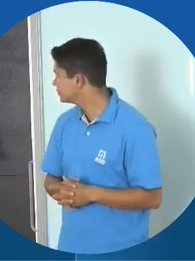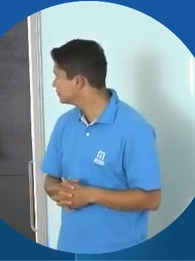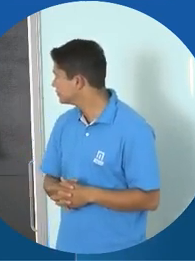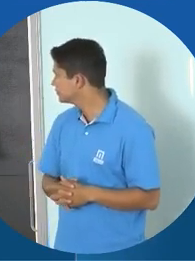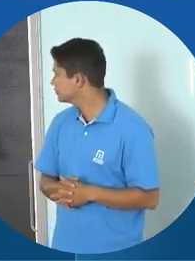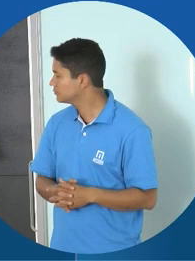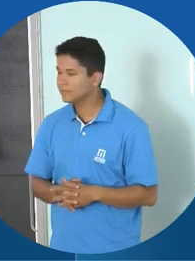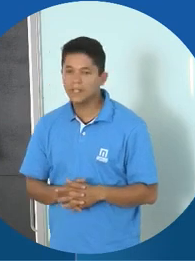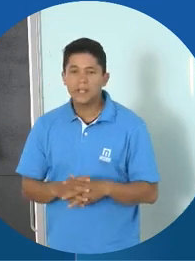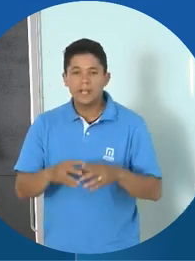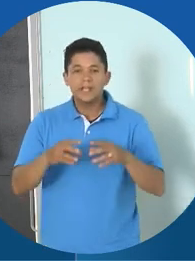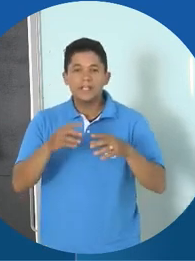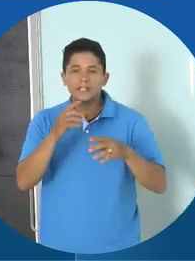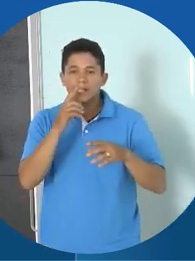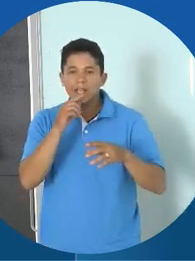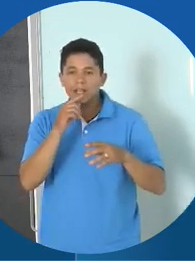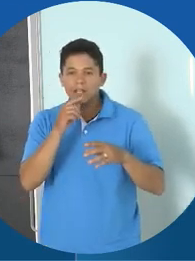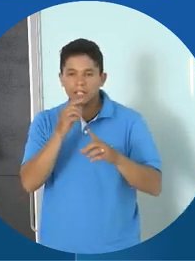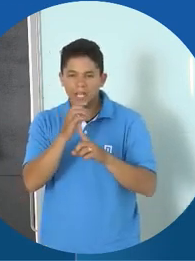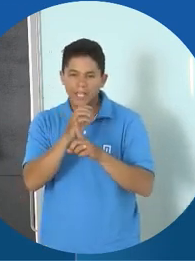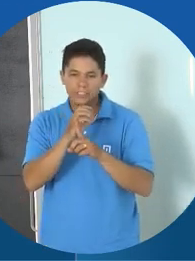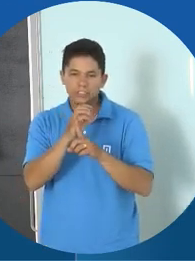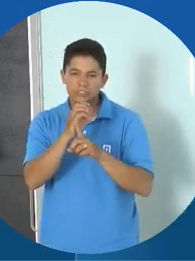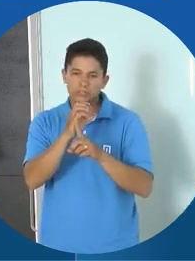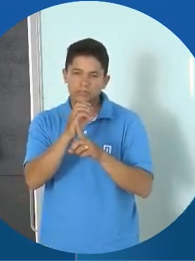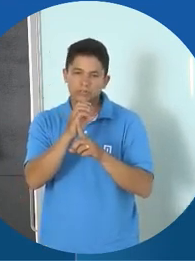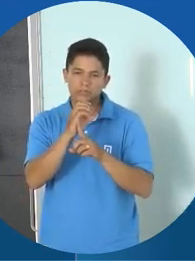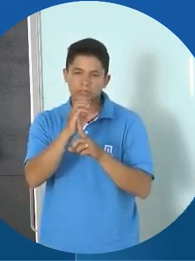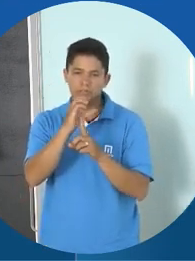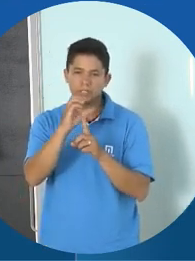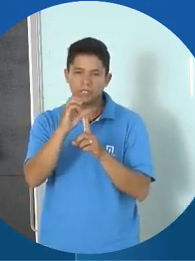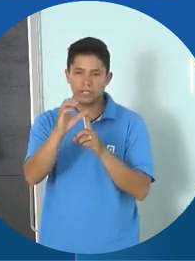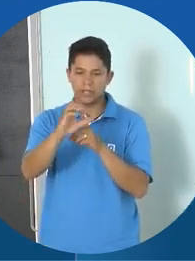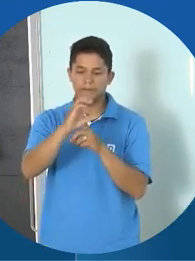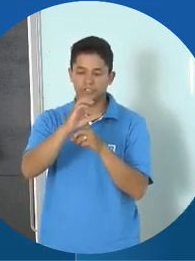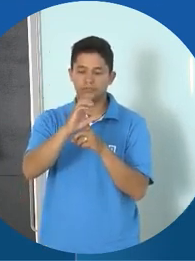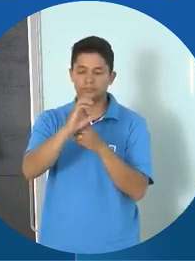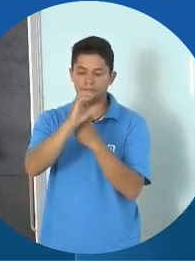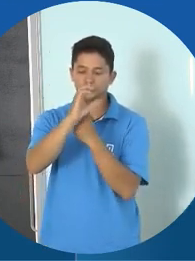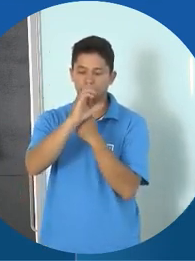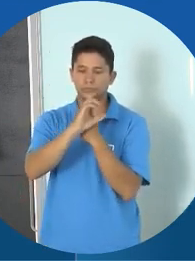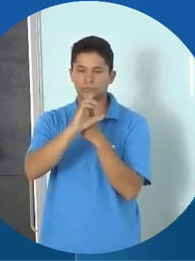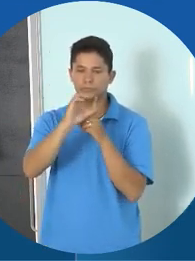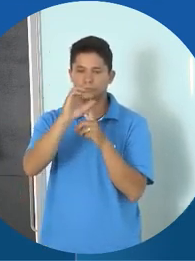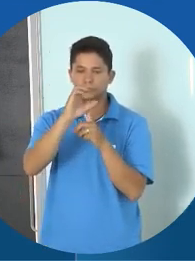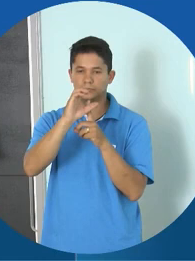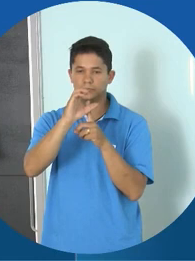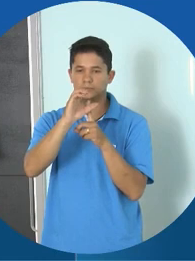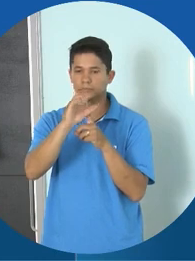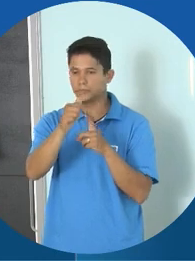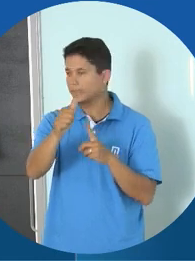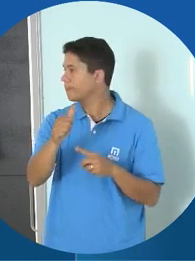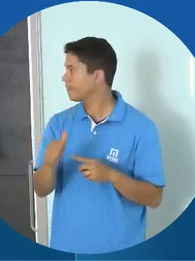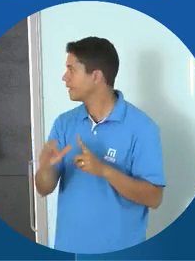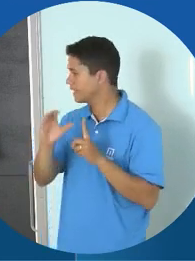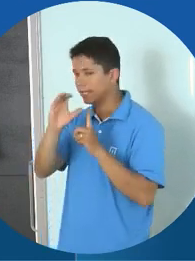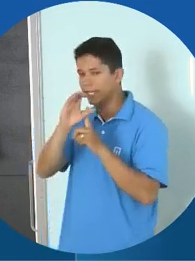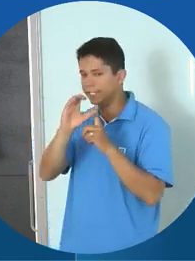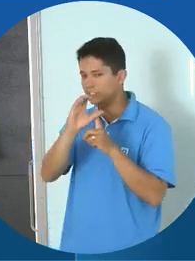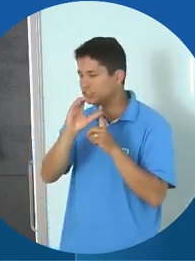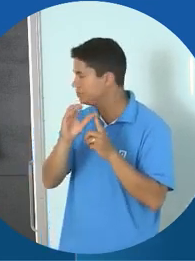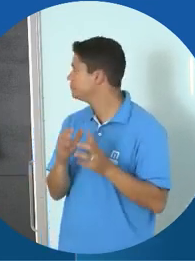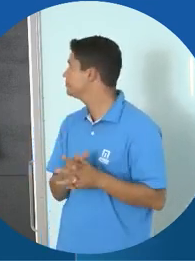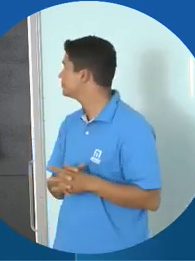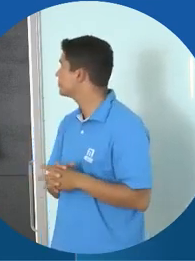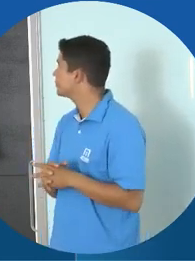teor de umidade, permeabilidade, peso específico, coesão, ângulo de